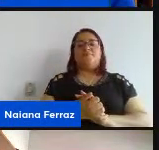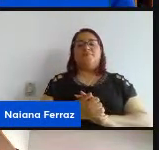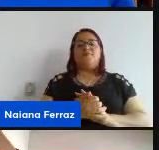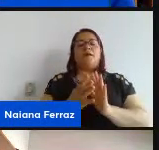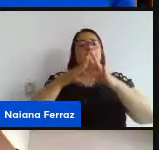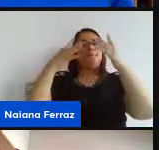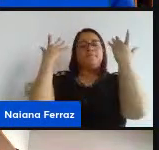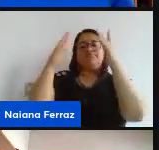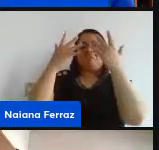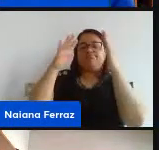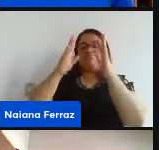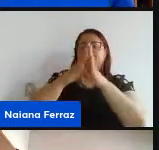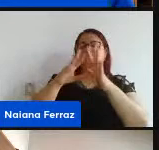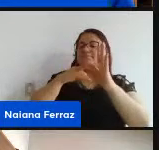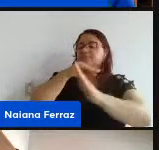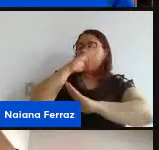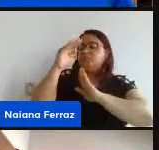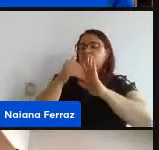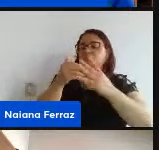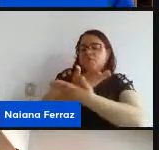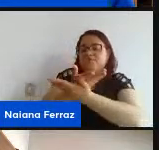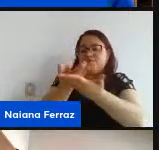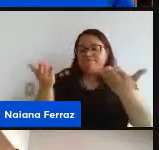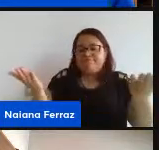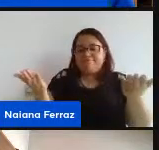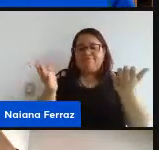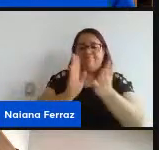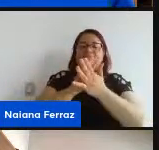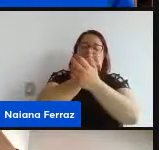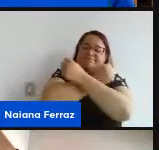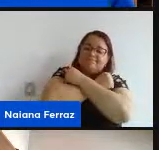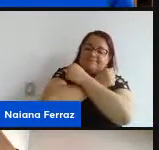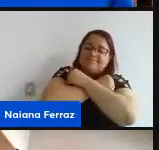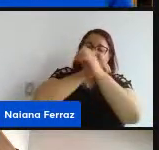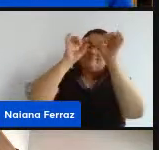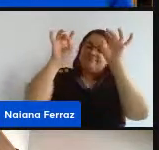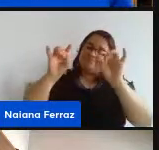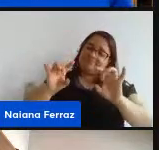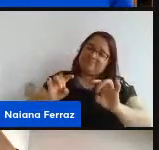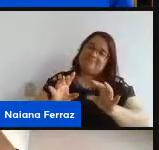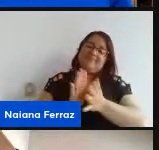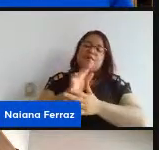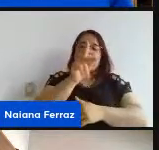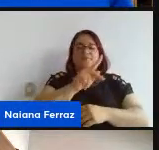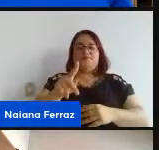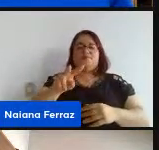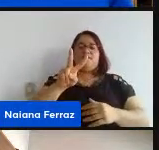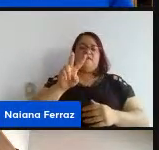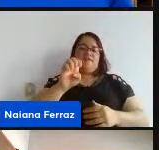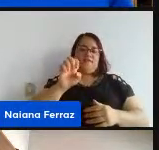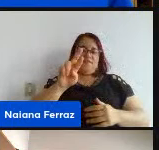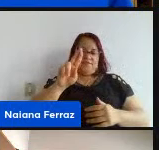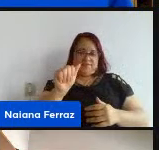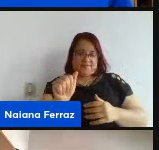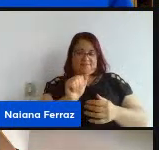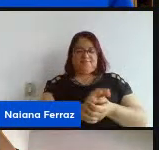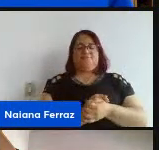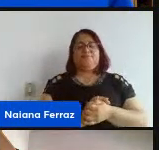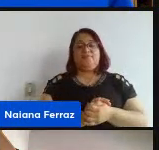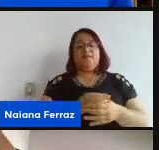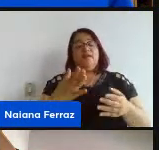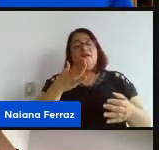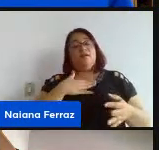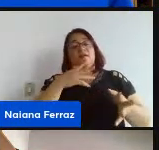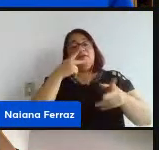meu carinho para todos aí, tá? E um abraço especial, como eu disse, para a professora Vera. A minha fala